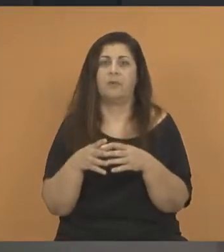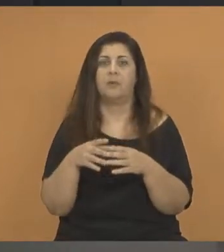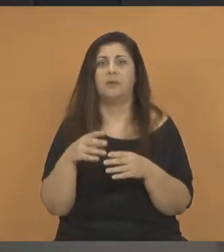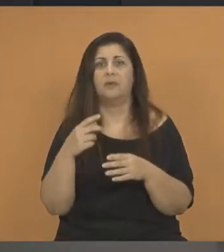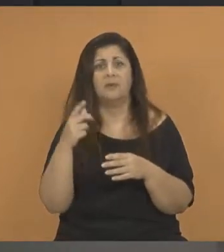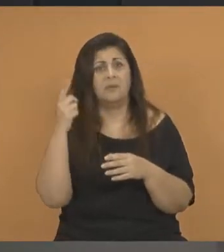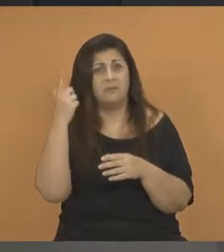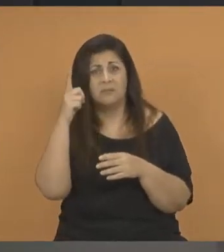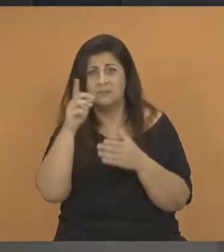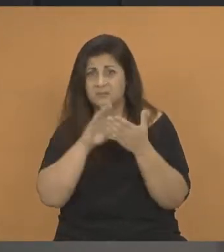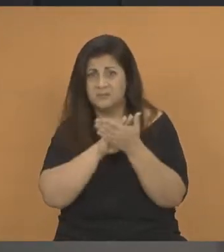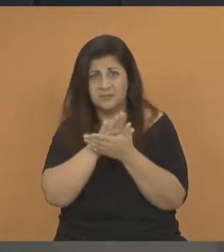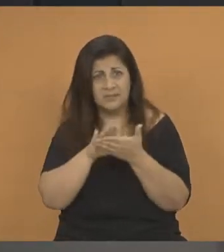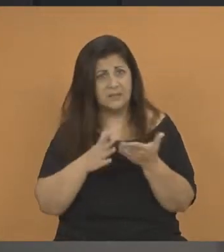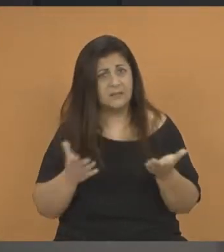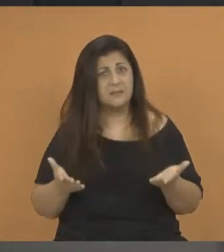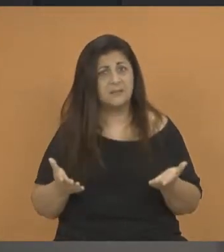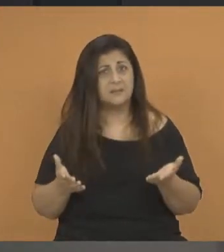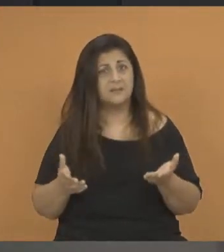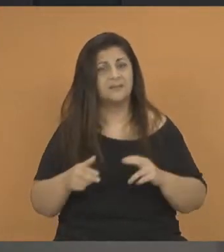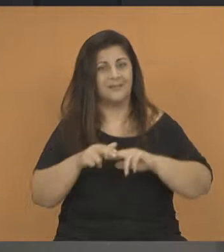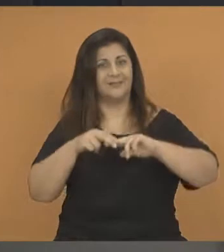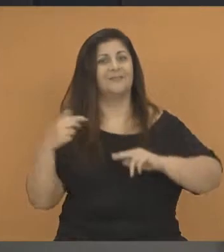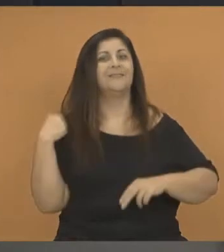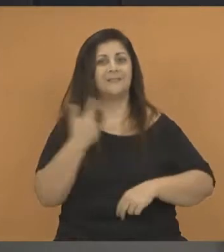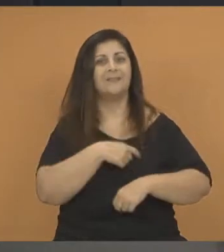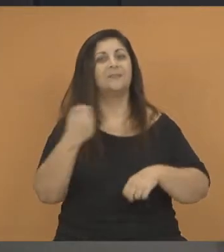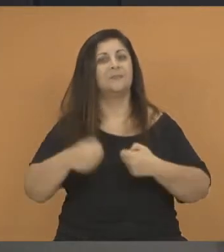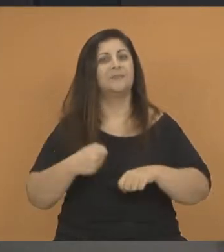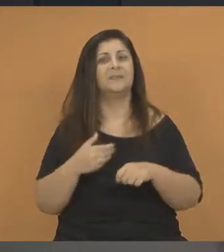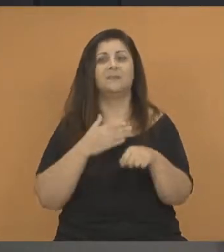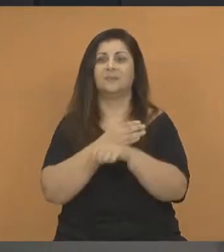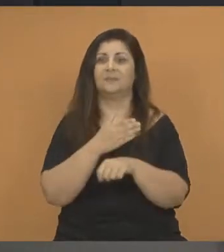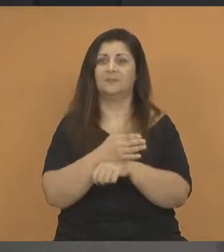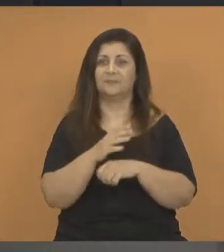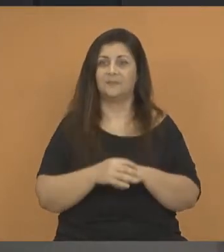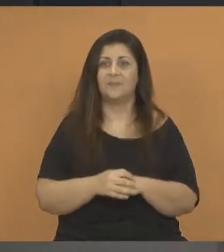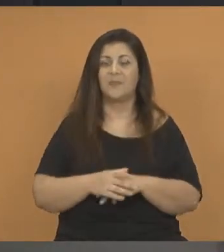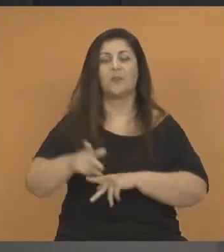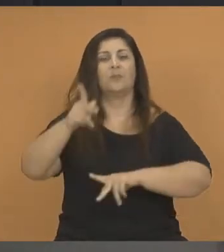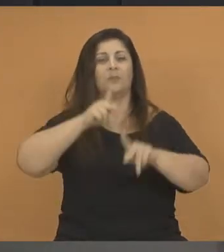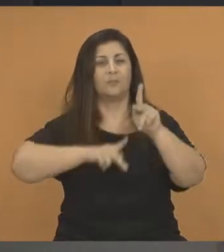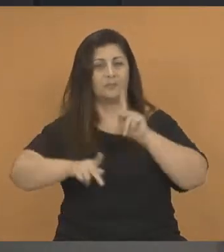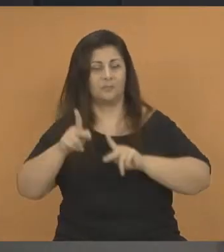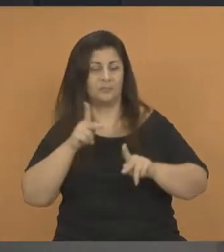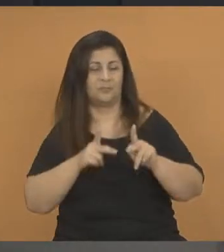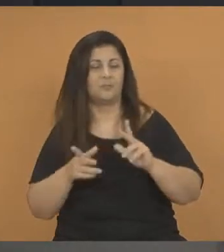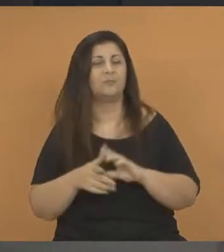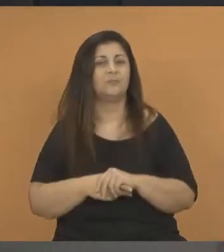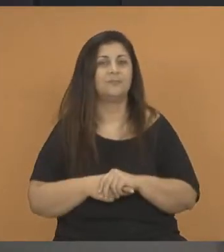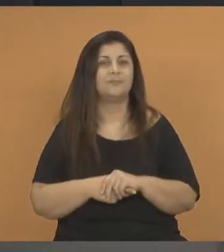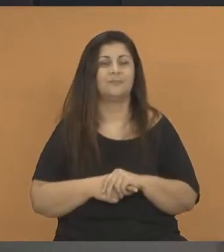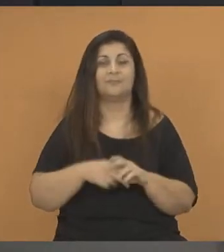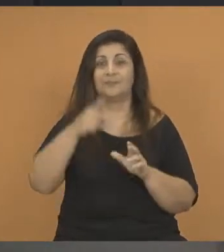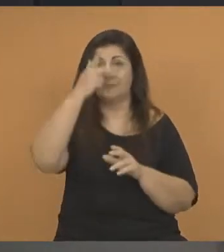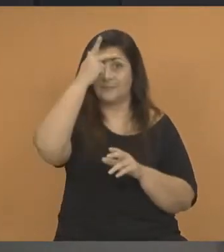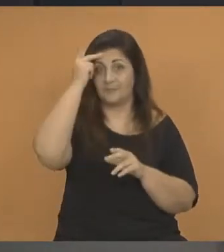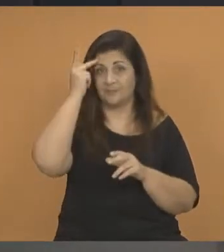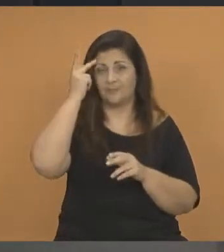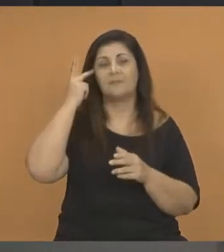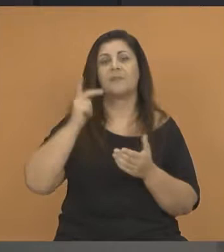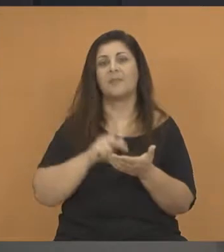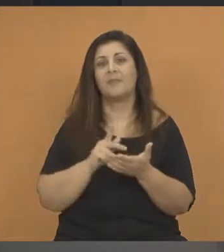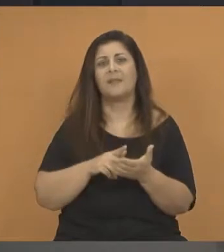mudar. Por isso nós temos que ter a participação da população, das pessoas que